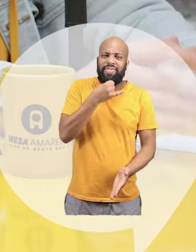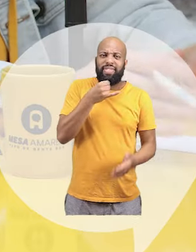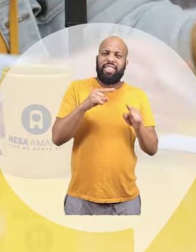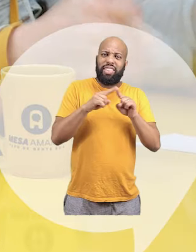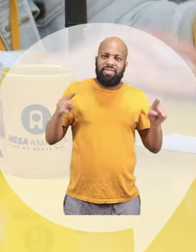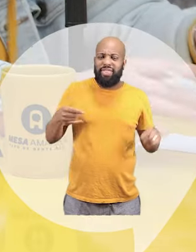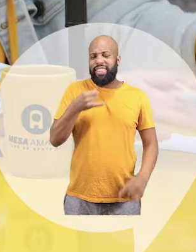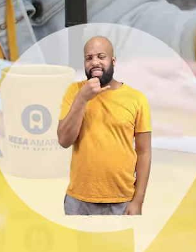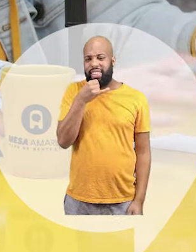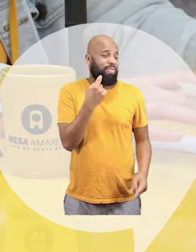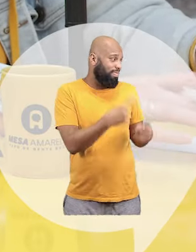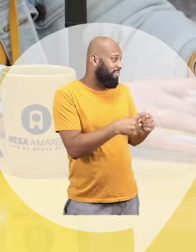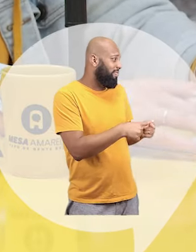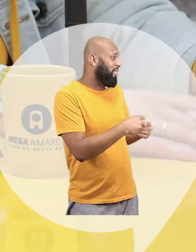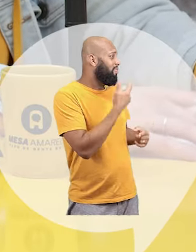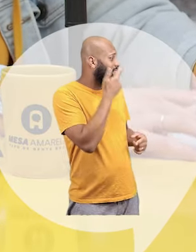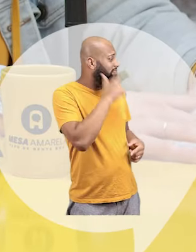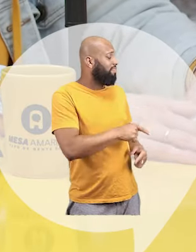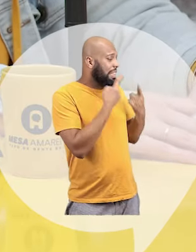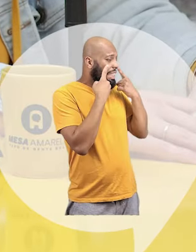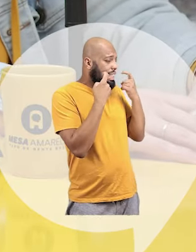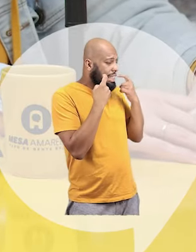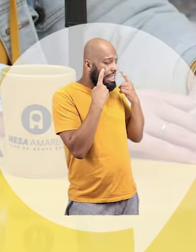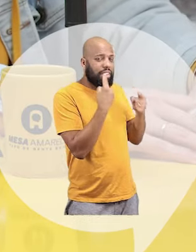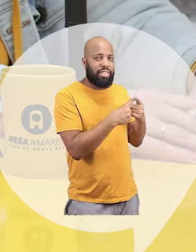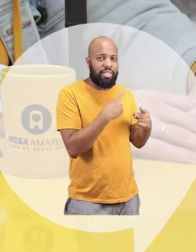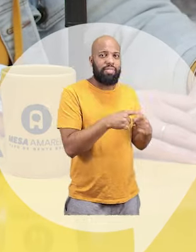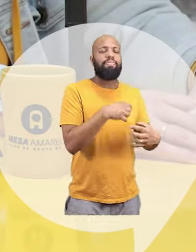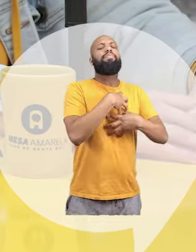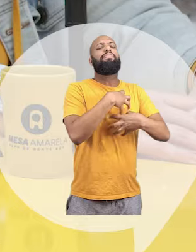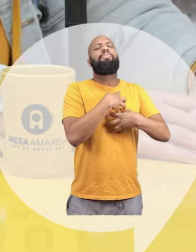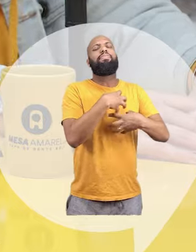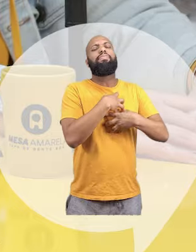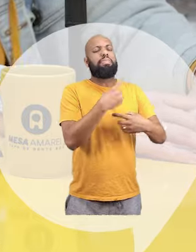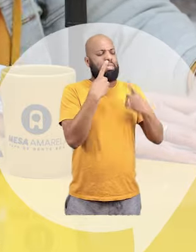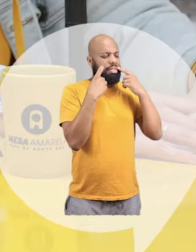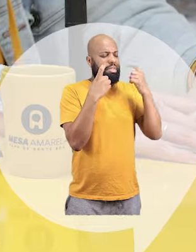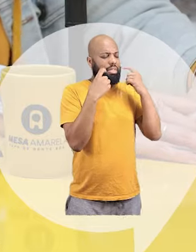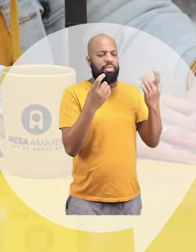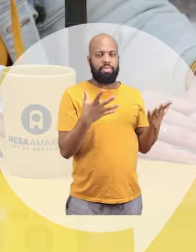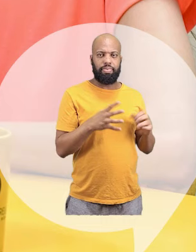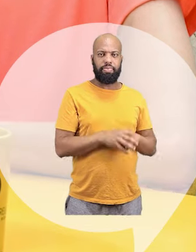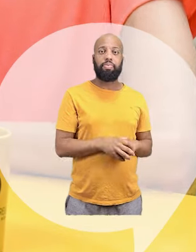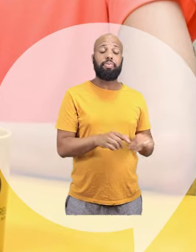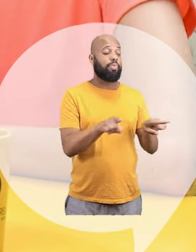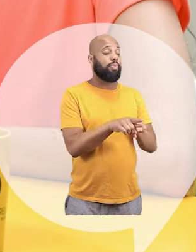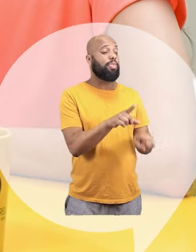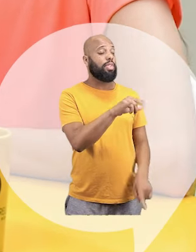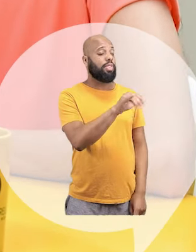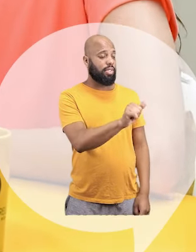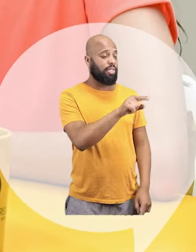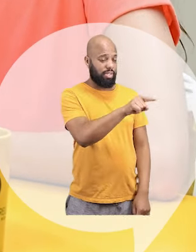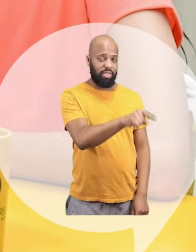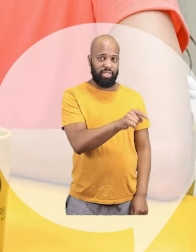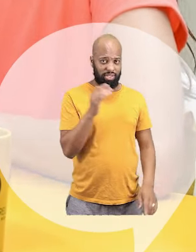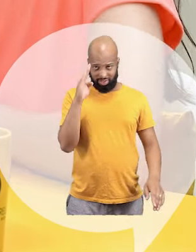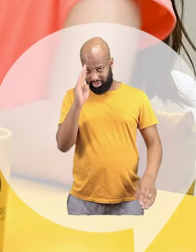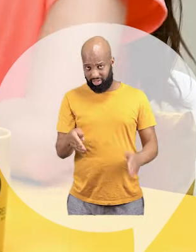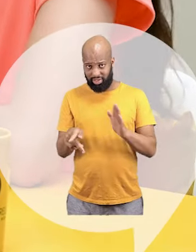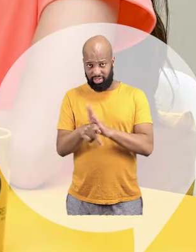tristeza e fica triste mesmo mas fica triste com violão é a música Tem famosa Catarse que faz se sentir lá no Olha aí você foi direto